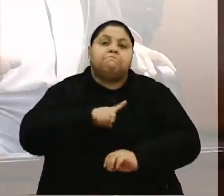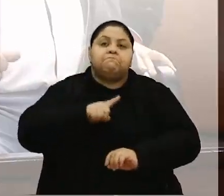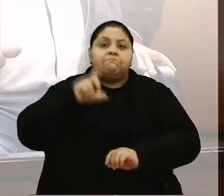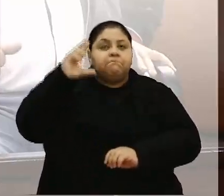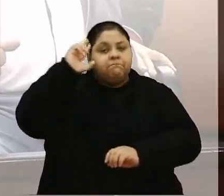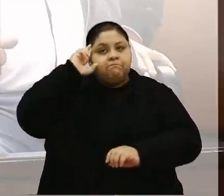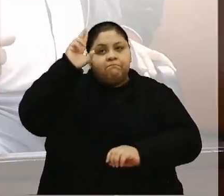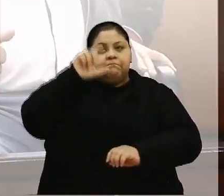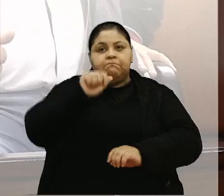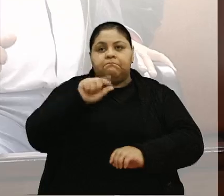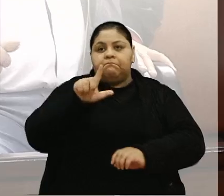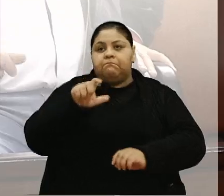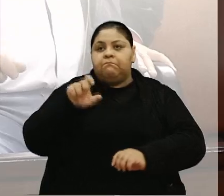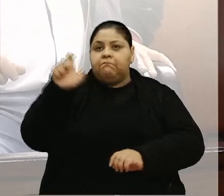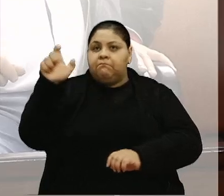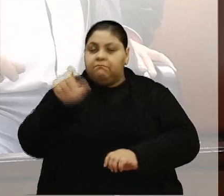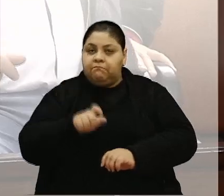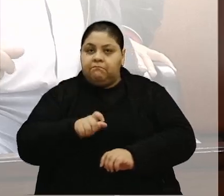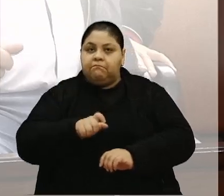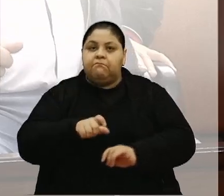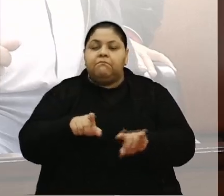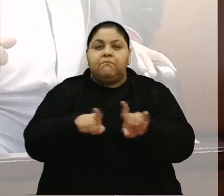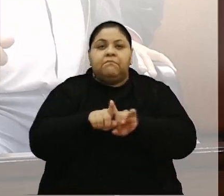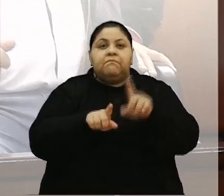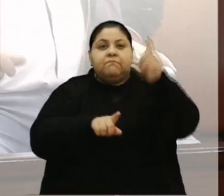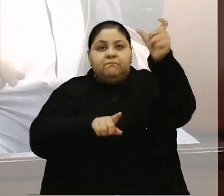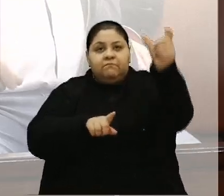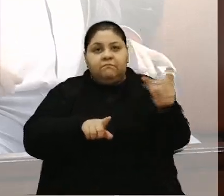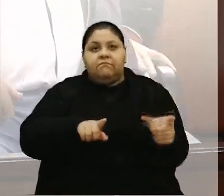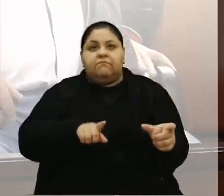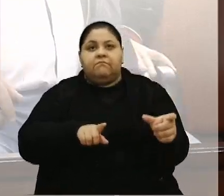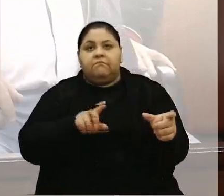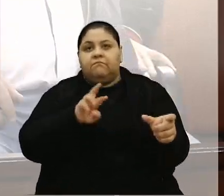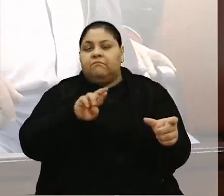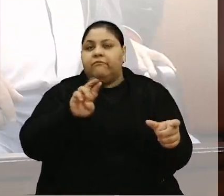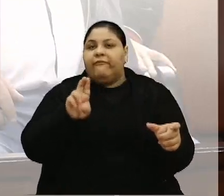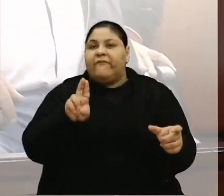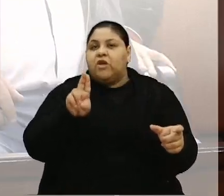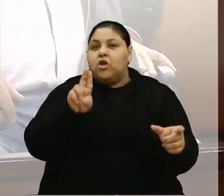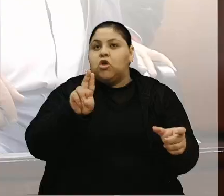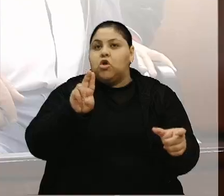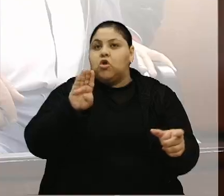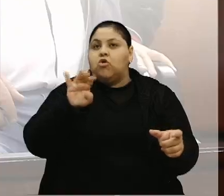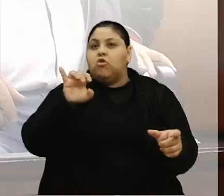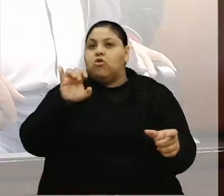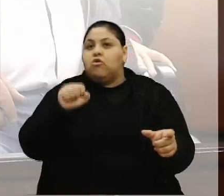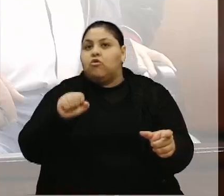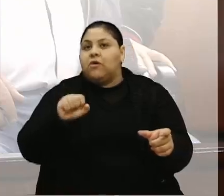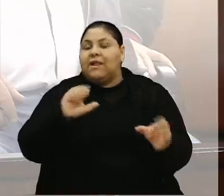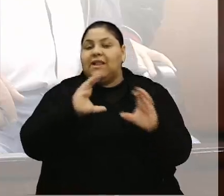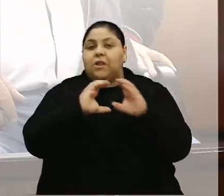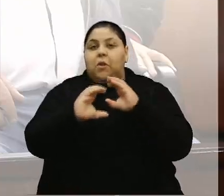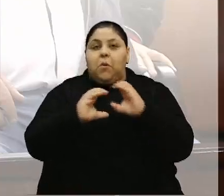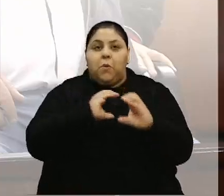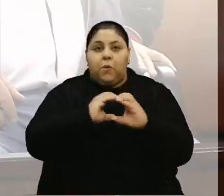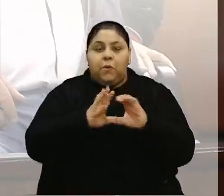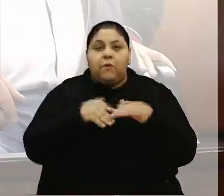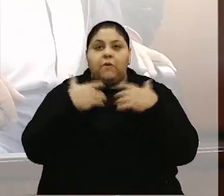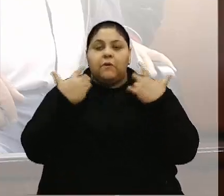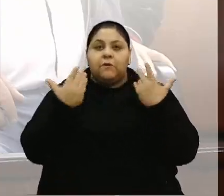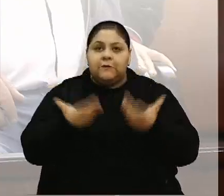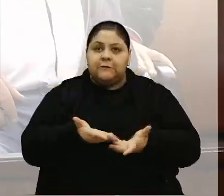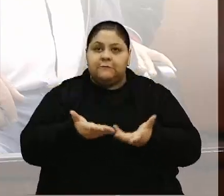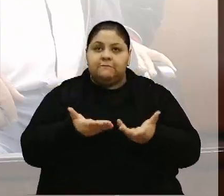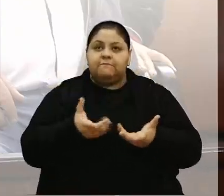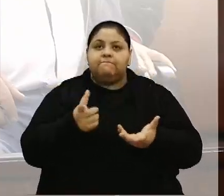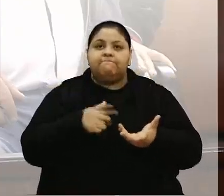também, Alex Buffon, e temos a pessoa que é a Rúbia Frisso, que ela é da comunicação. Então, a vocês,